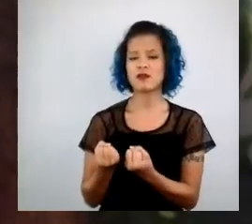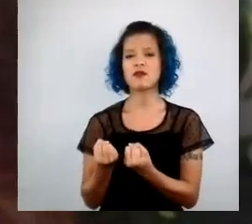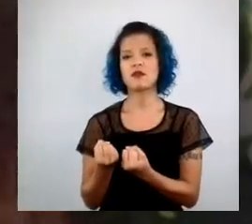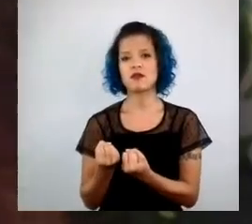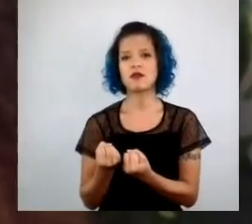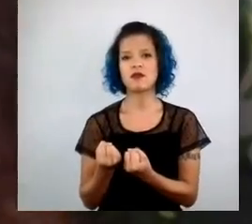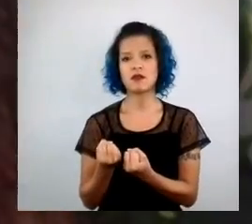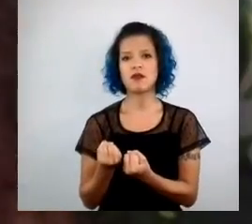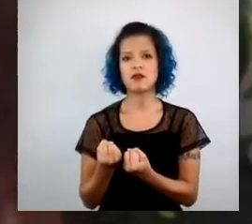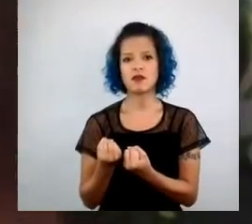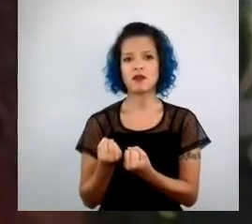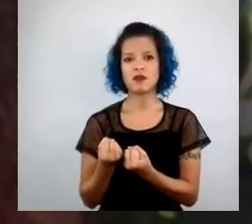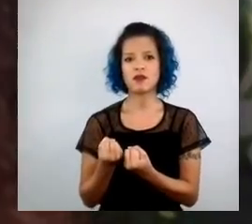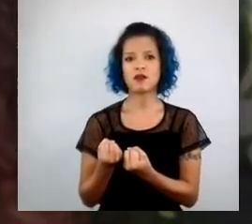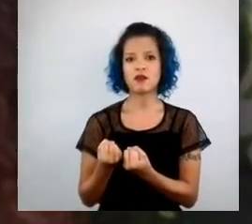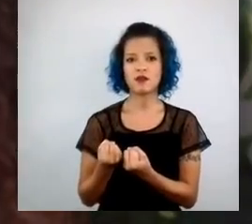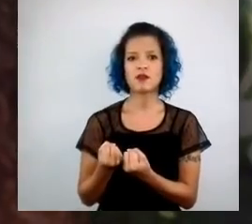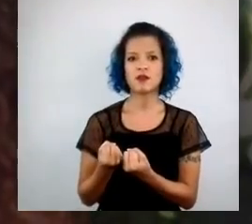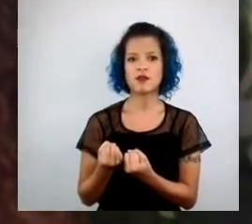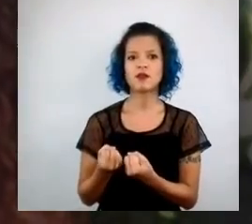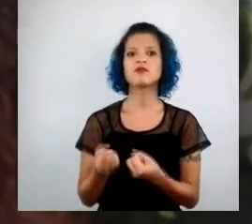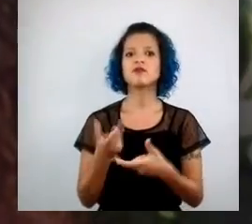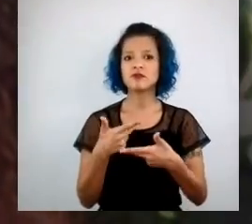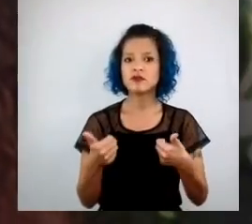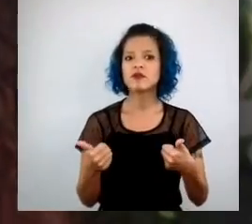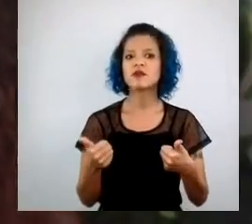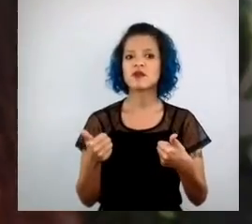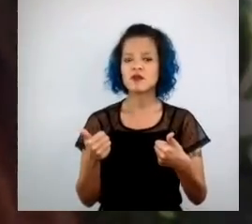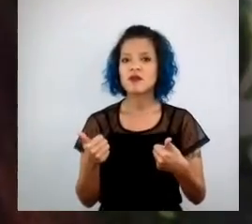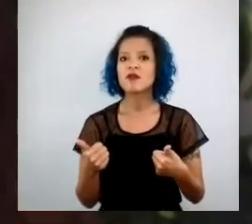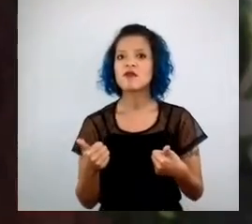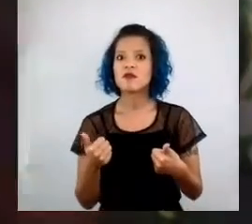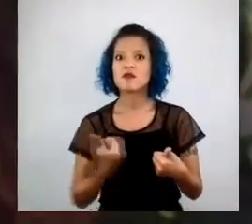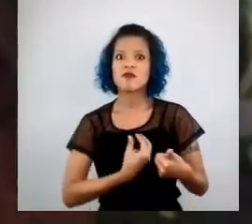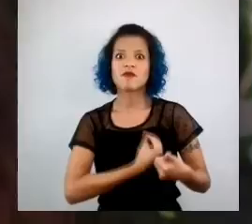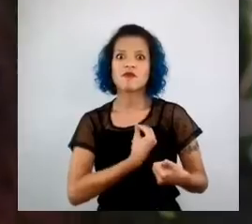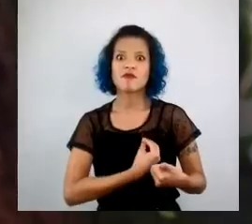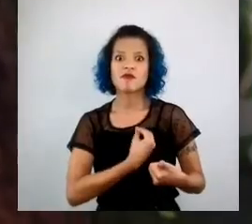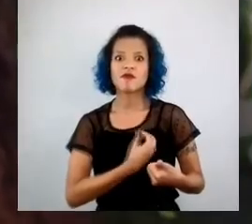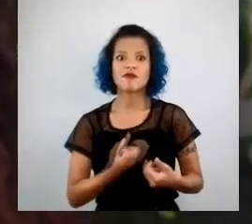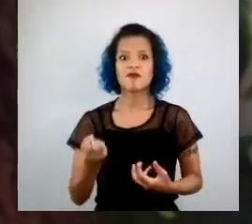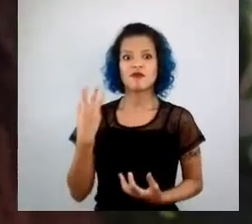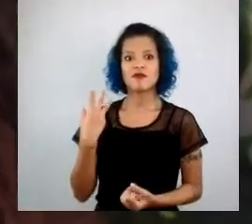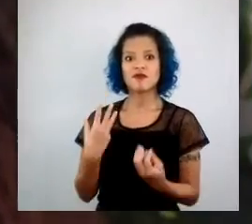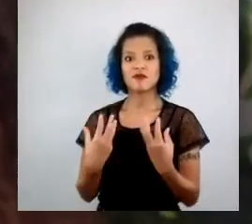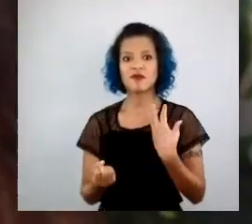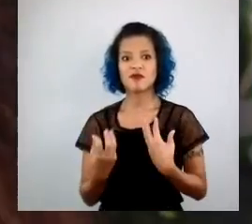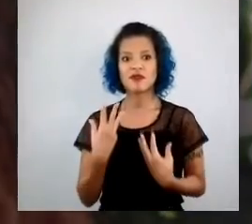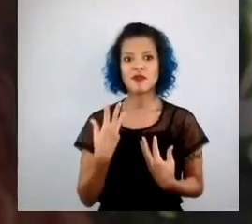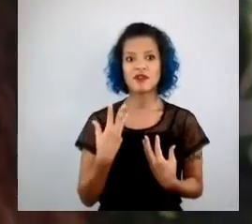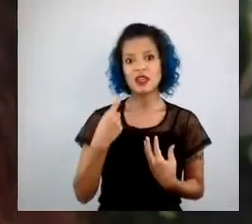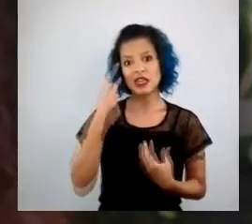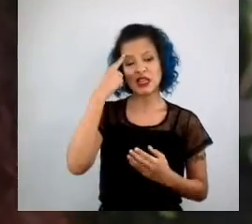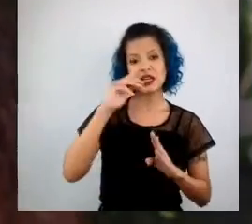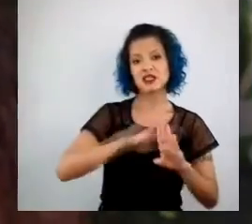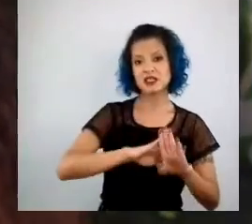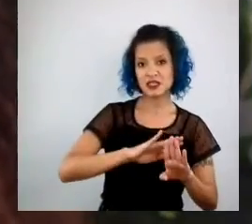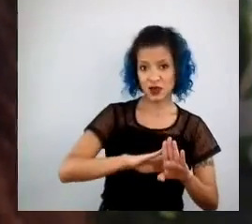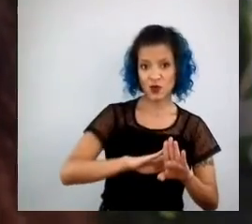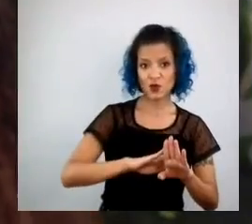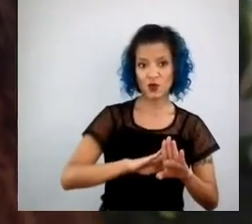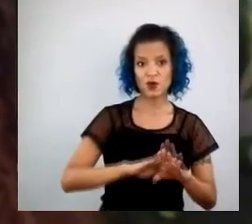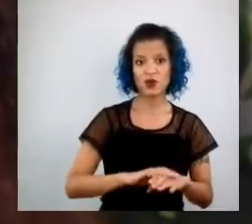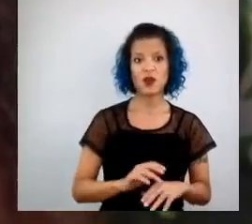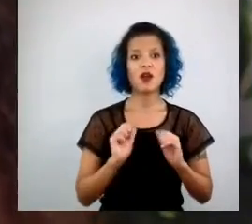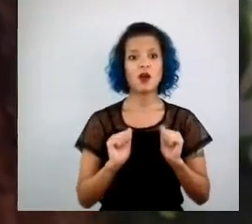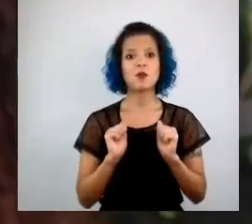que brotavam e que brotam na minha existência. A gente pode falar de protocolos, podemos